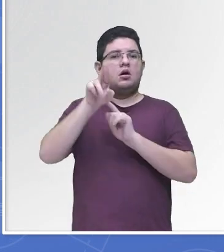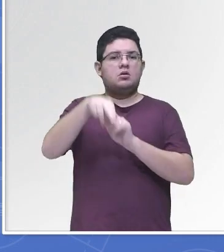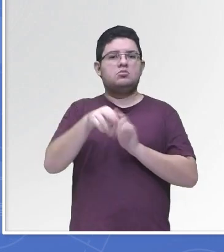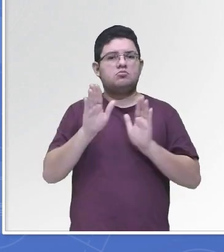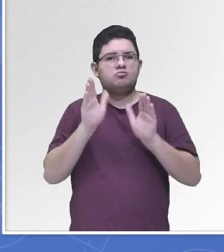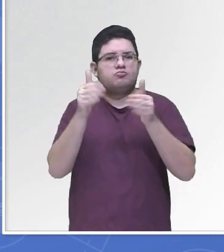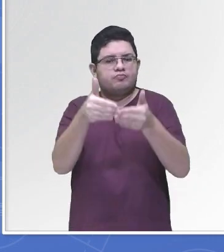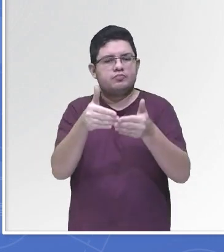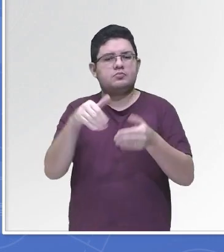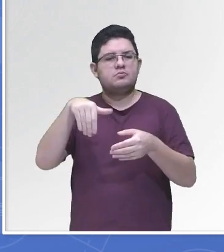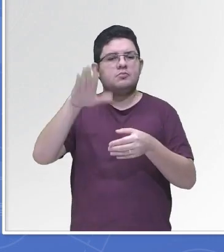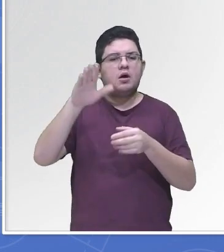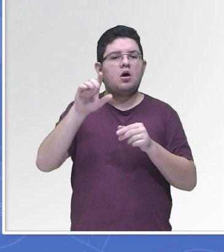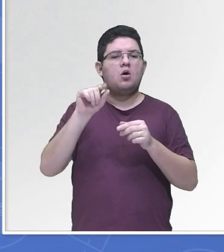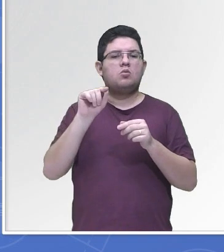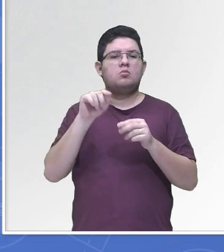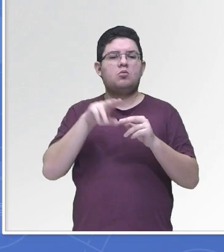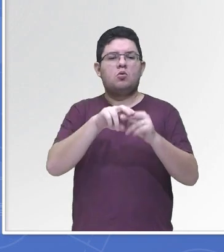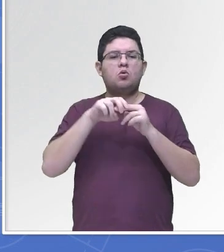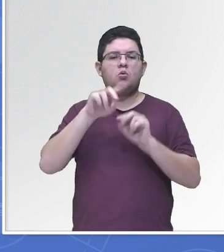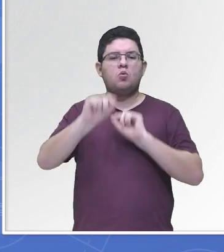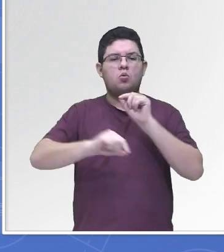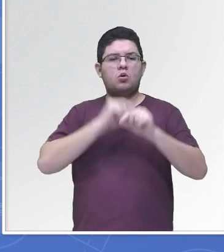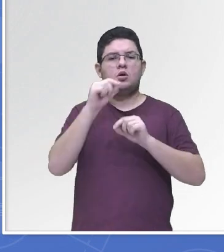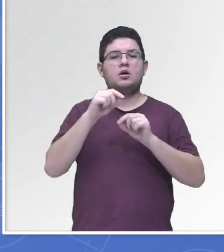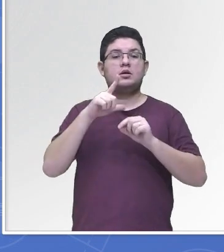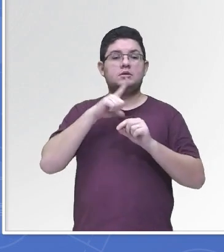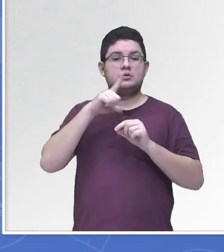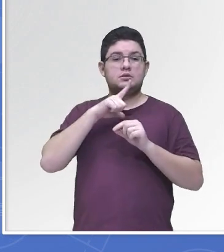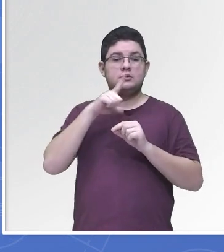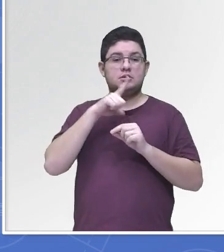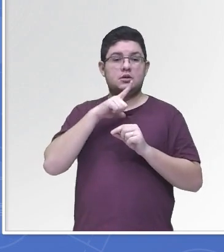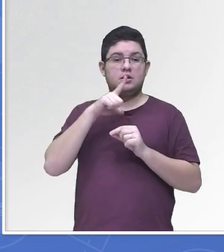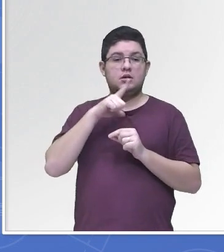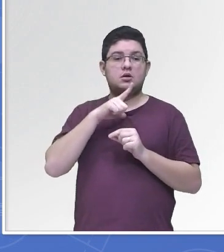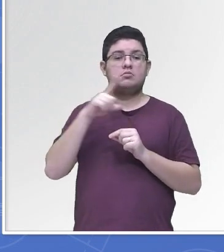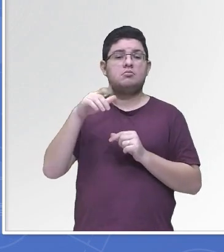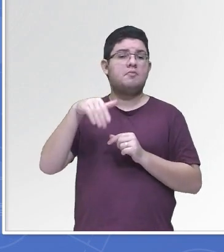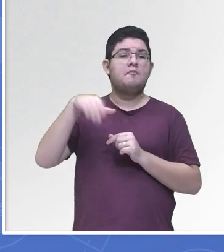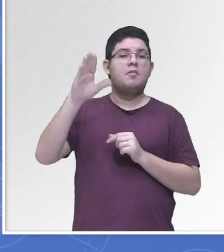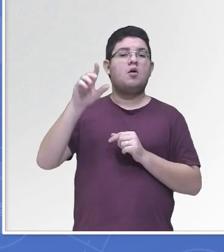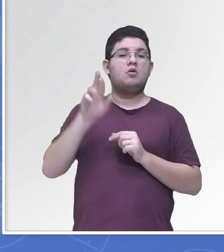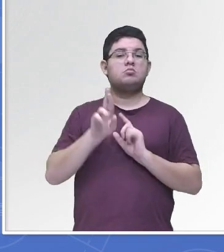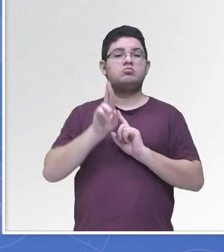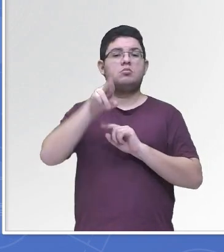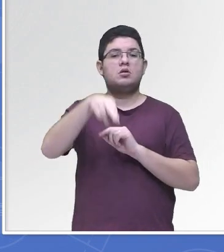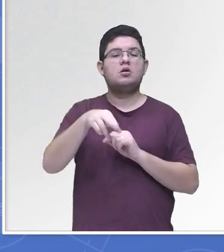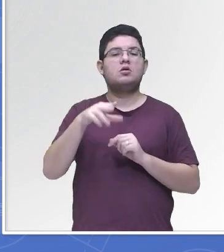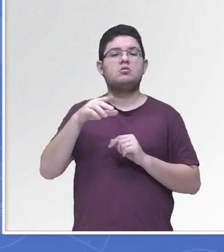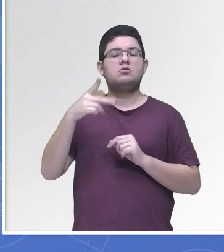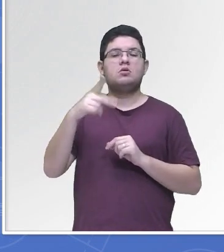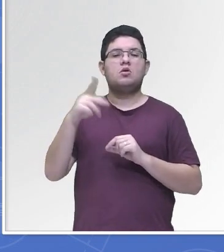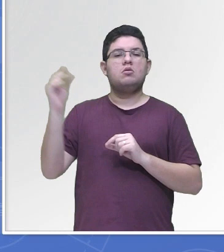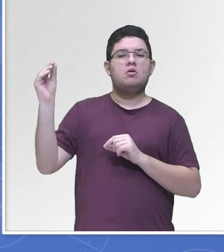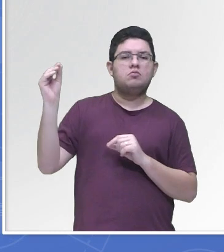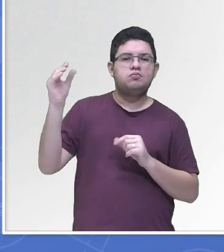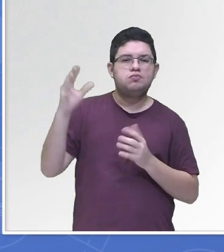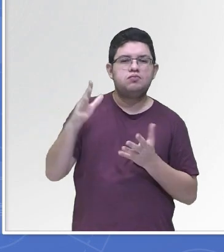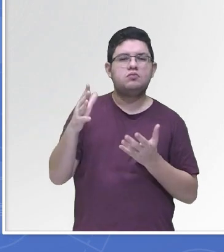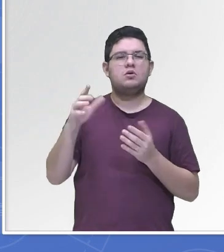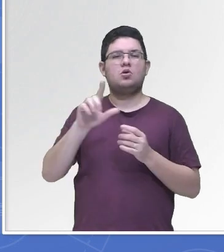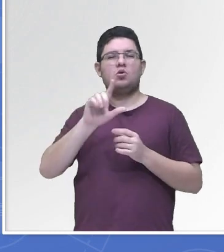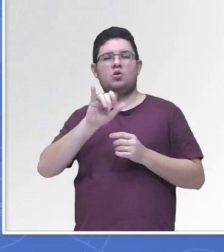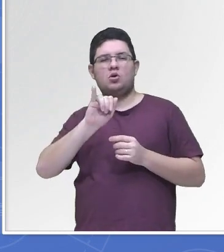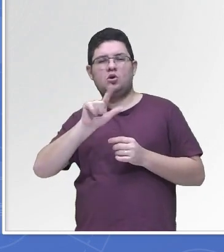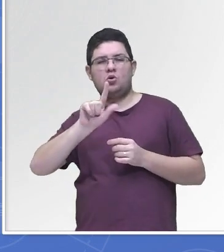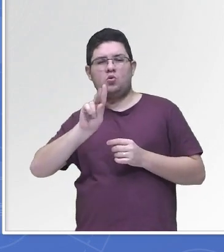né, por ser iluminada, olha só como aí, lembra que eu falei do iluminismo, racionalismo, né, esse